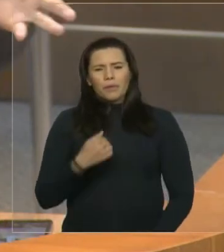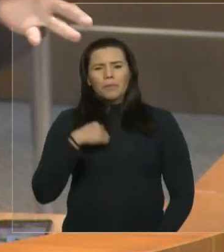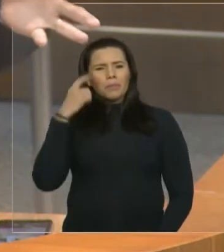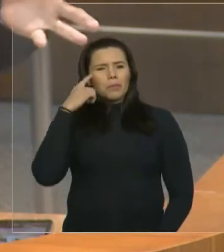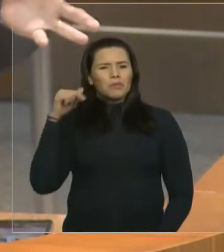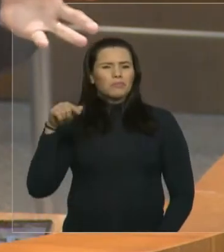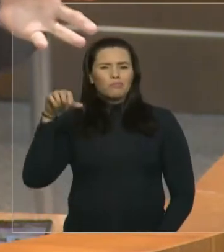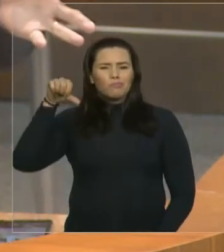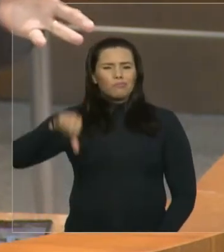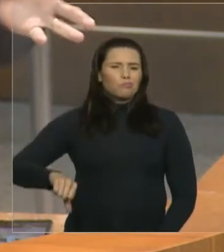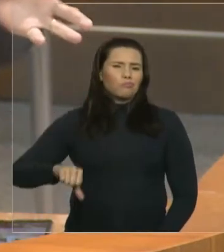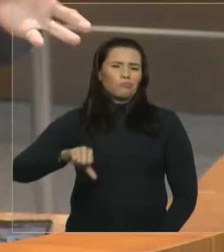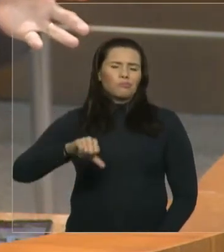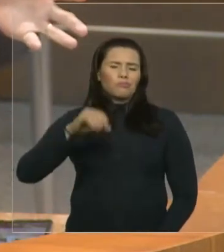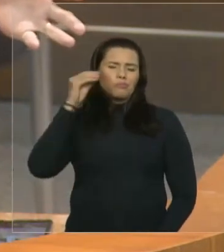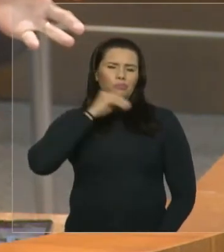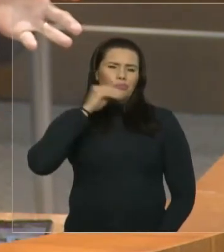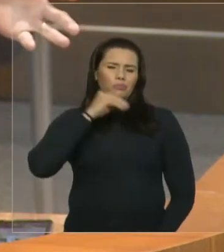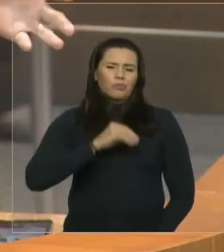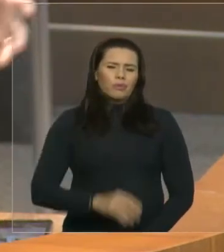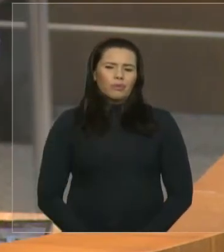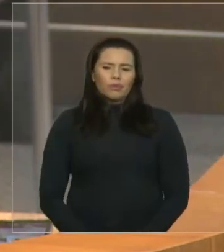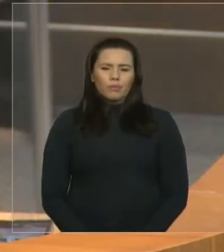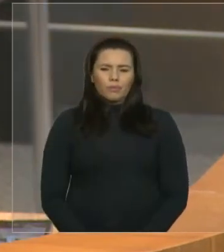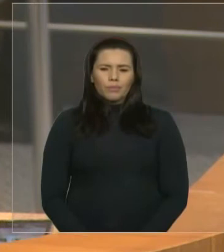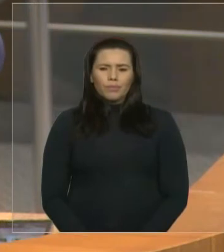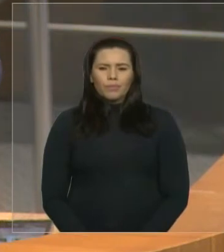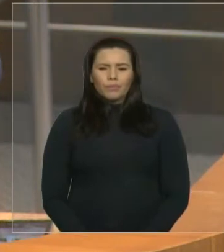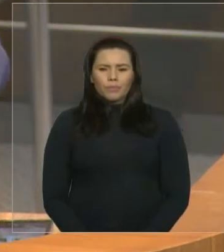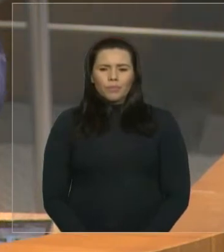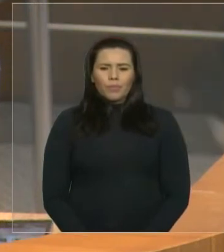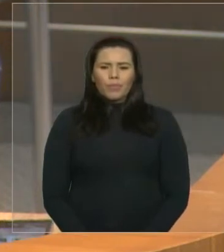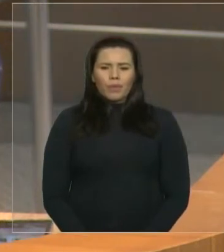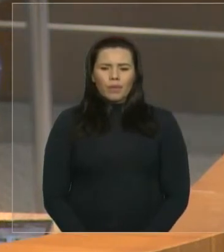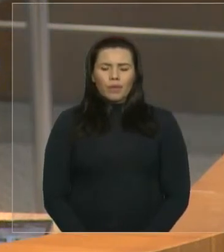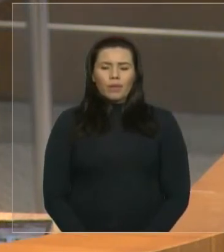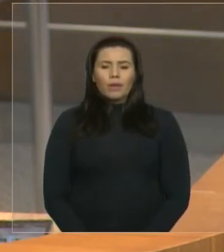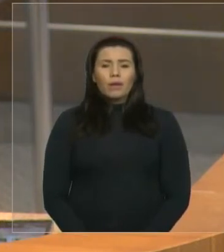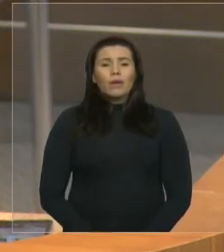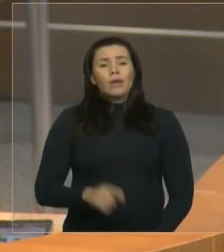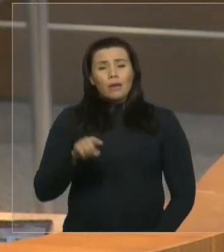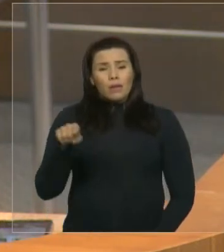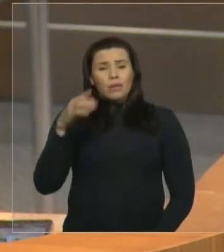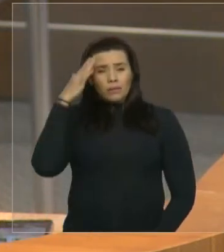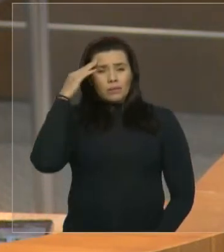É o resultado da última eleição. Mais de 60% da população do Maranhão